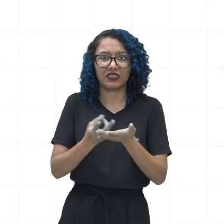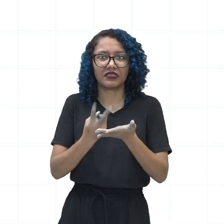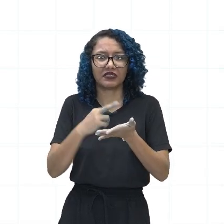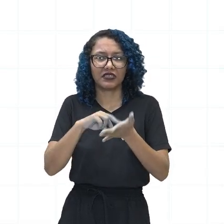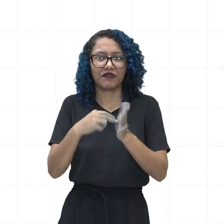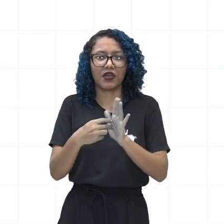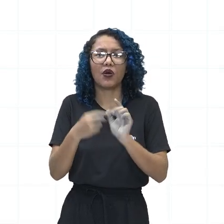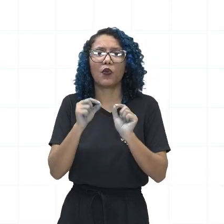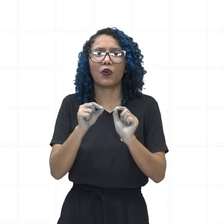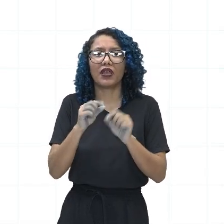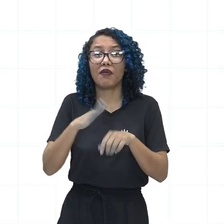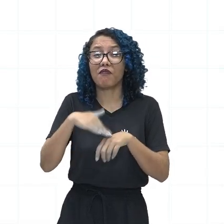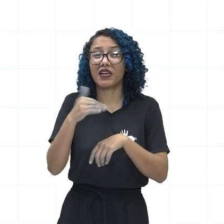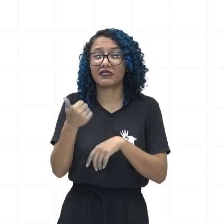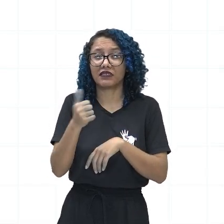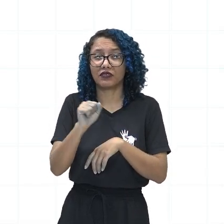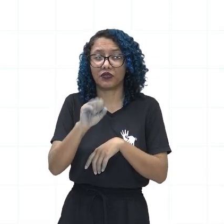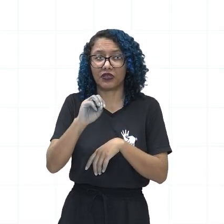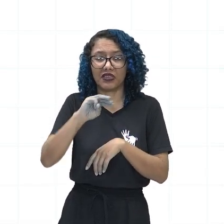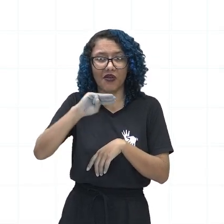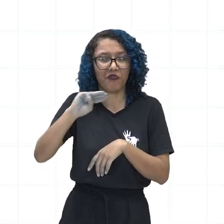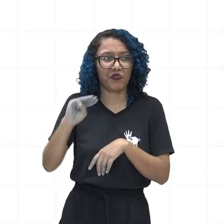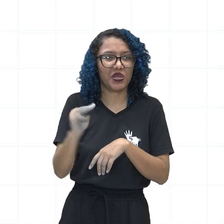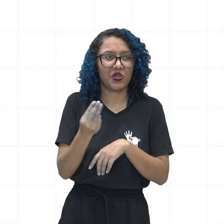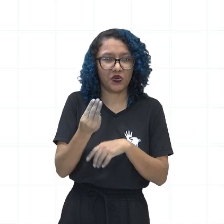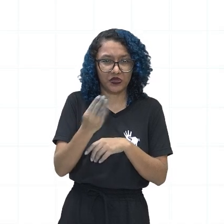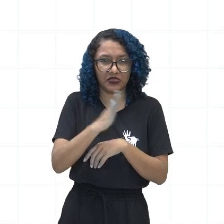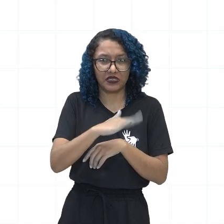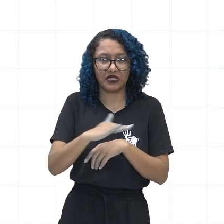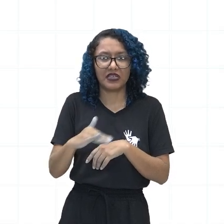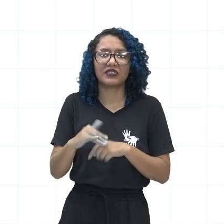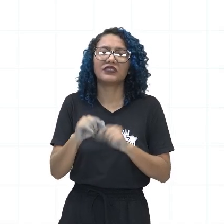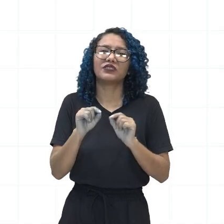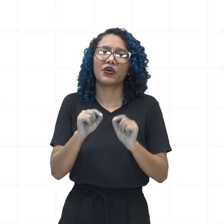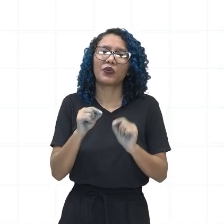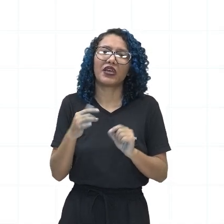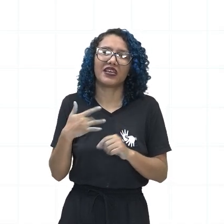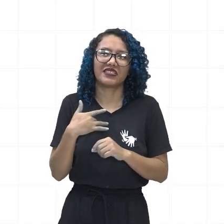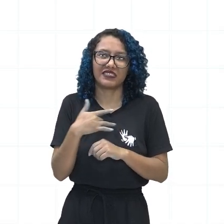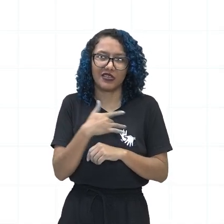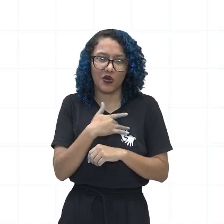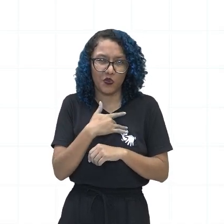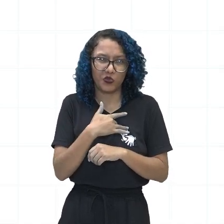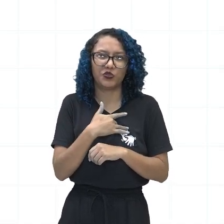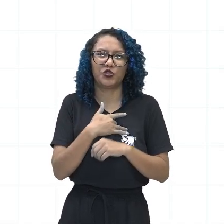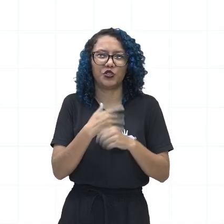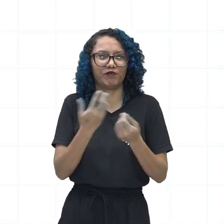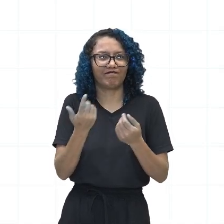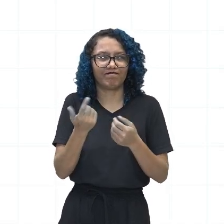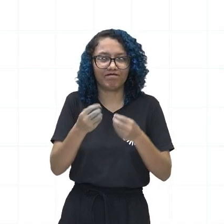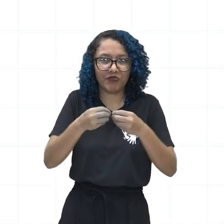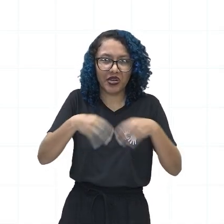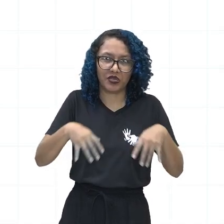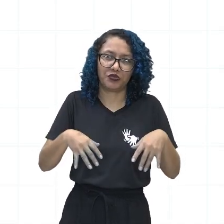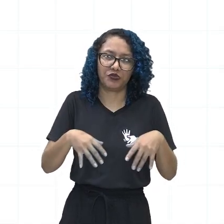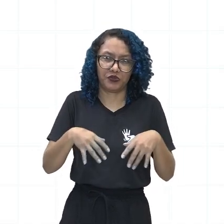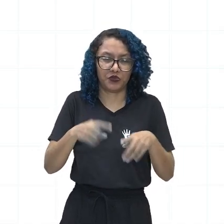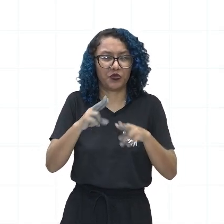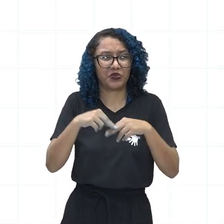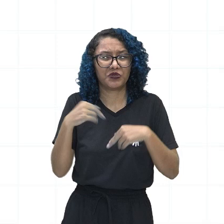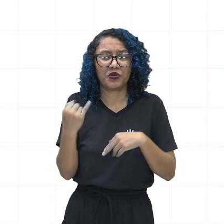crianças correm o risco de sofrer consequências graves para a saúde. Então, é importante entender o porquê